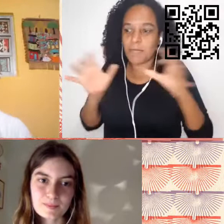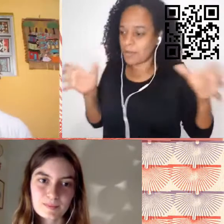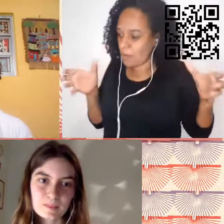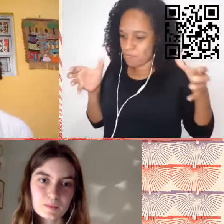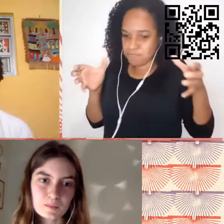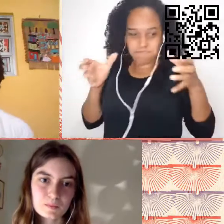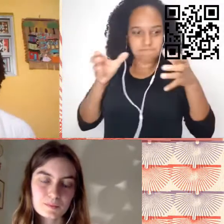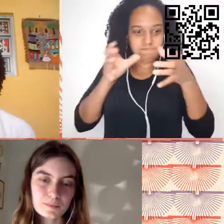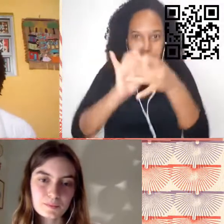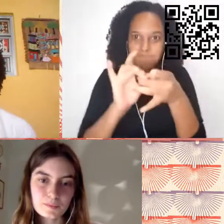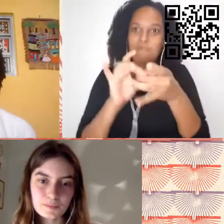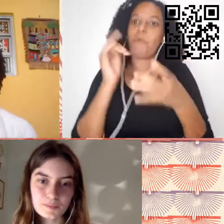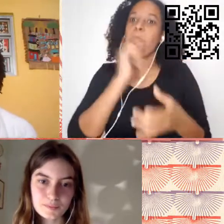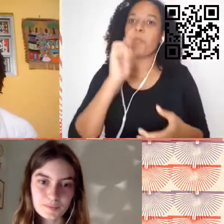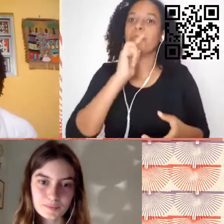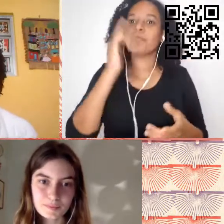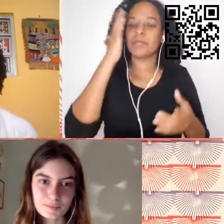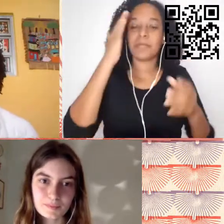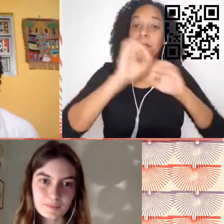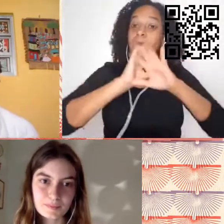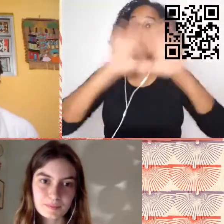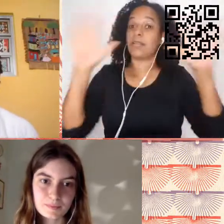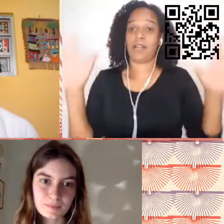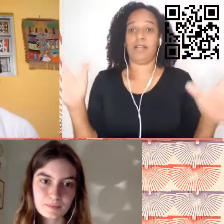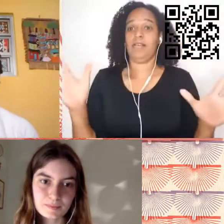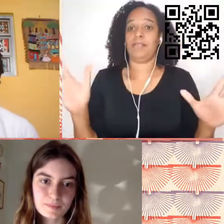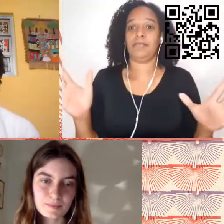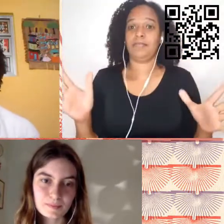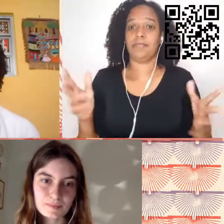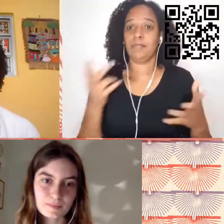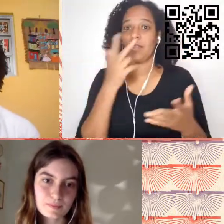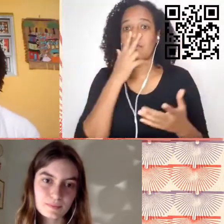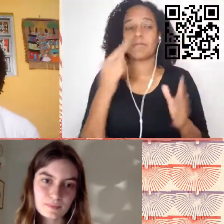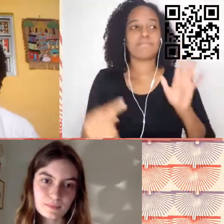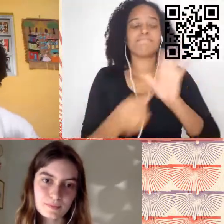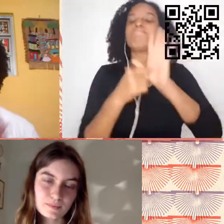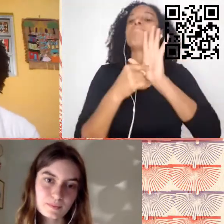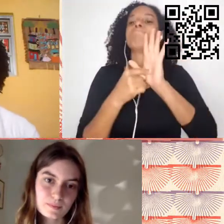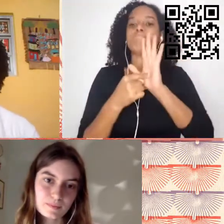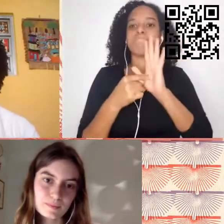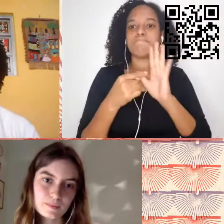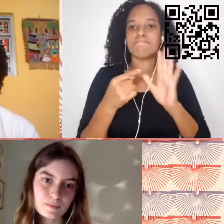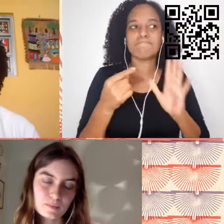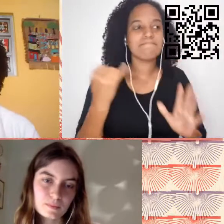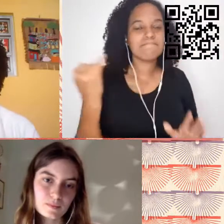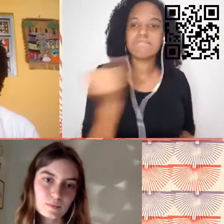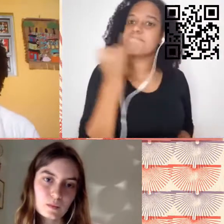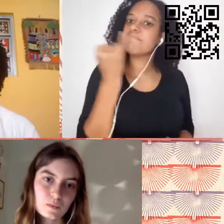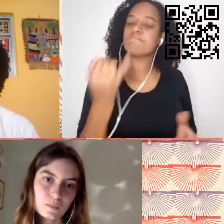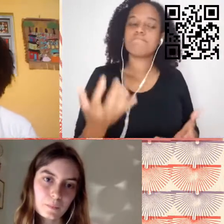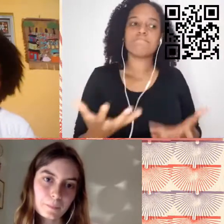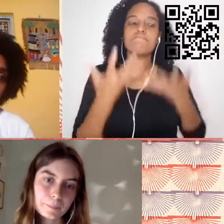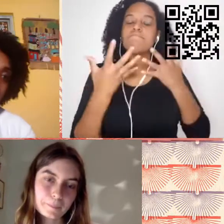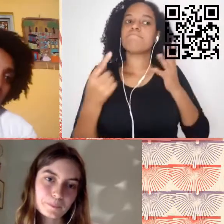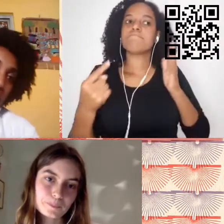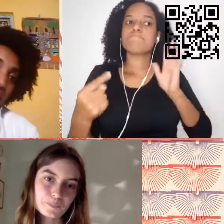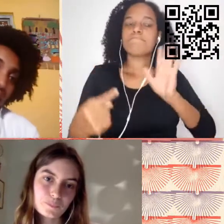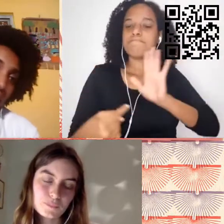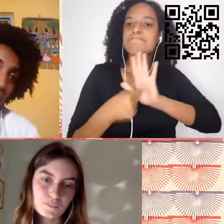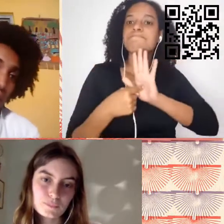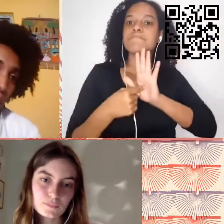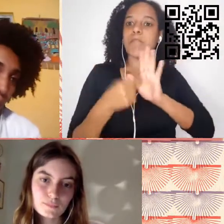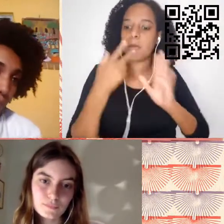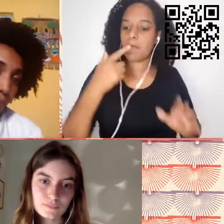né, e para mim foi esse outro ponto de extrema importância para me estabelecer